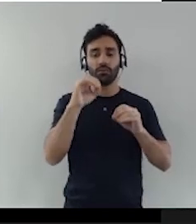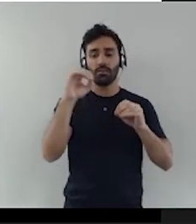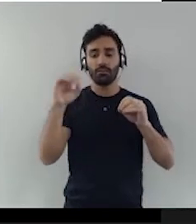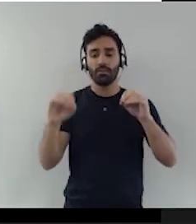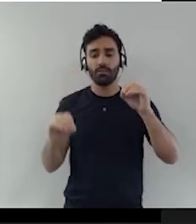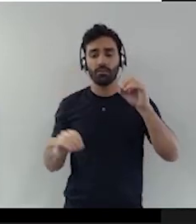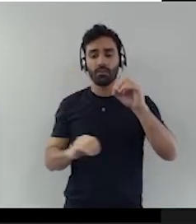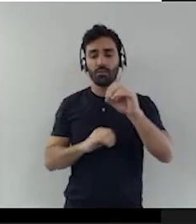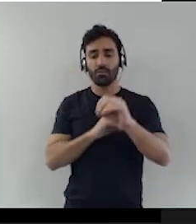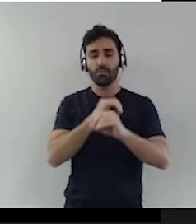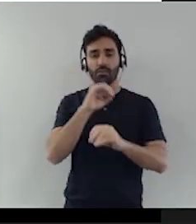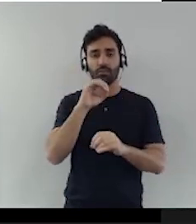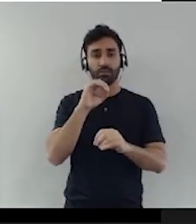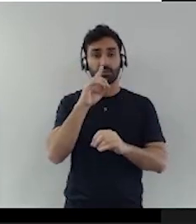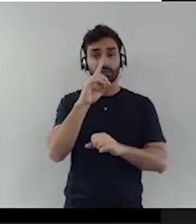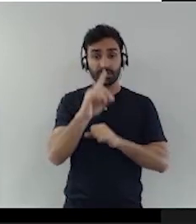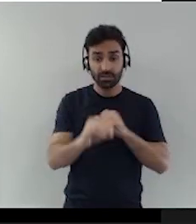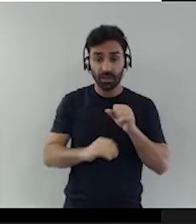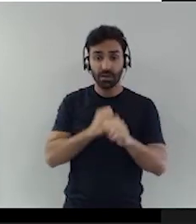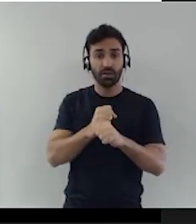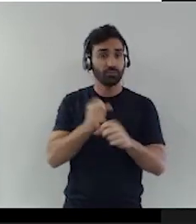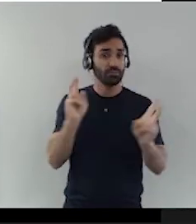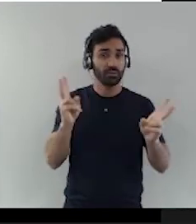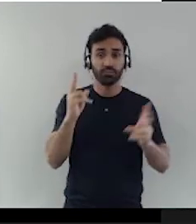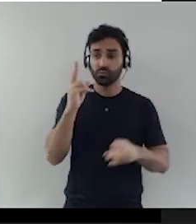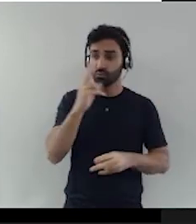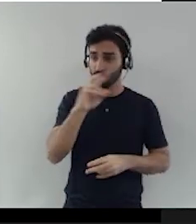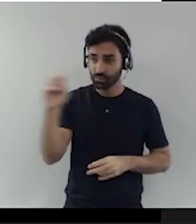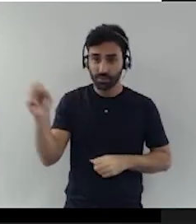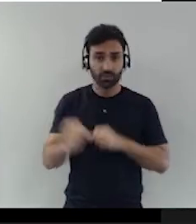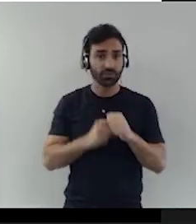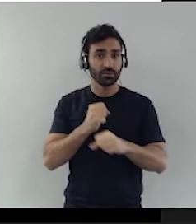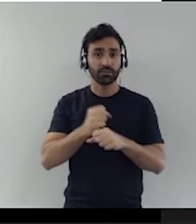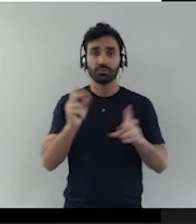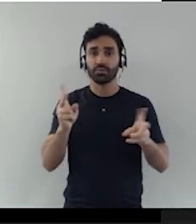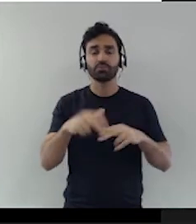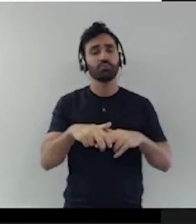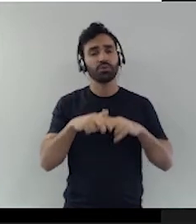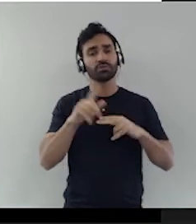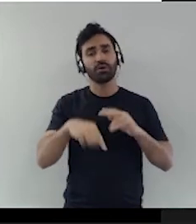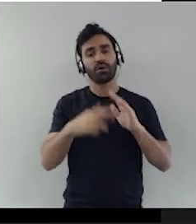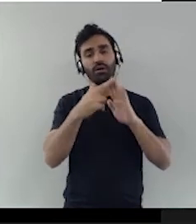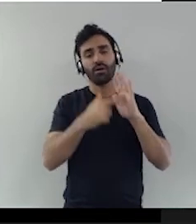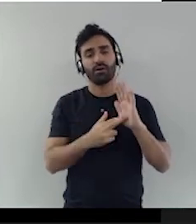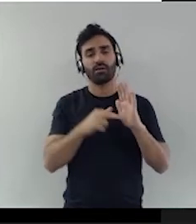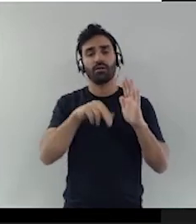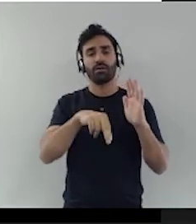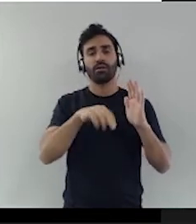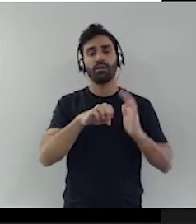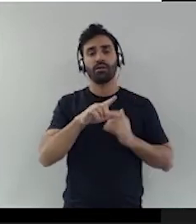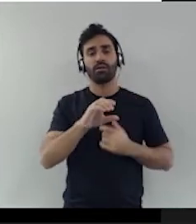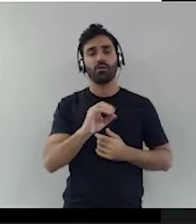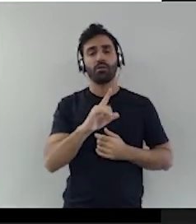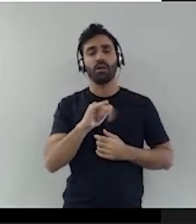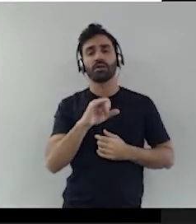será assim. Daqui a 100 anos vai ser assim, daqui a 200 anos vai ser assim. Então, esse é o pressuposto neoclássico que está por trás do nosso modelo de